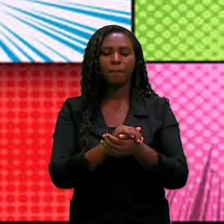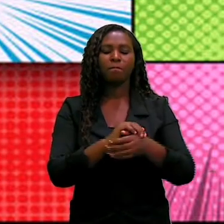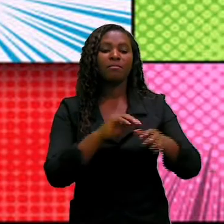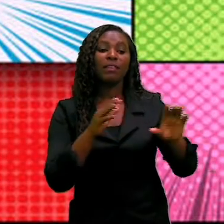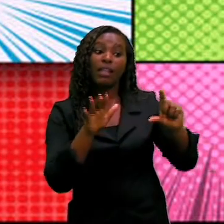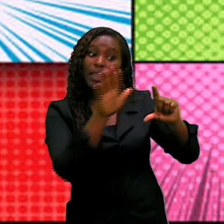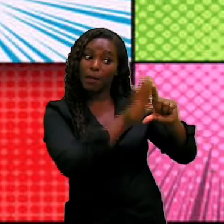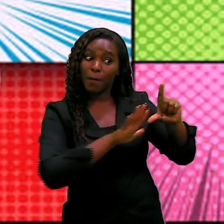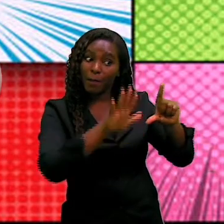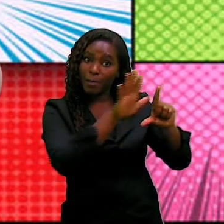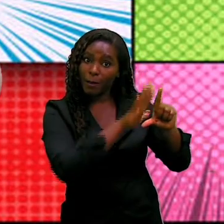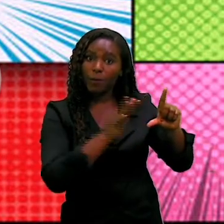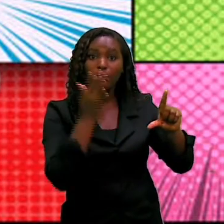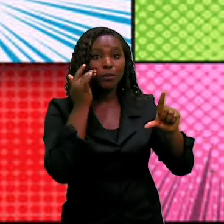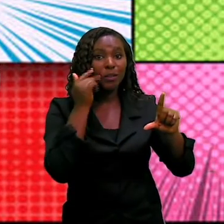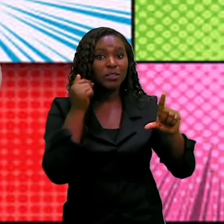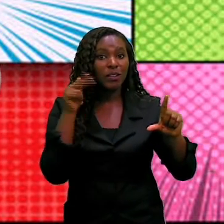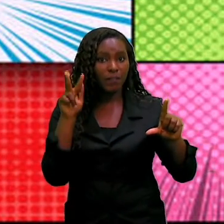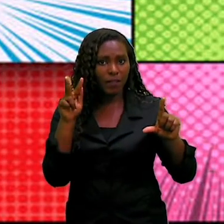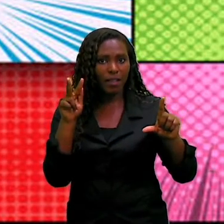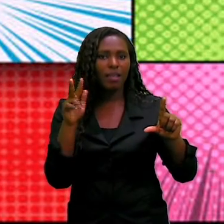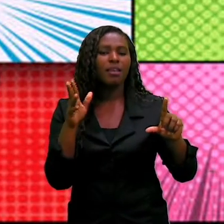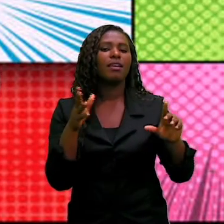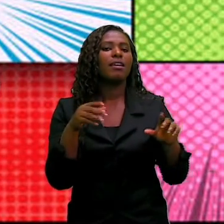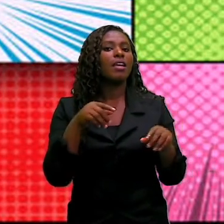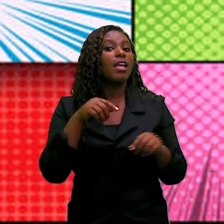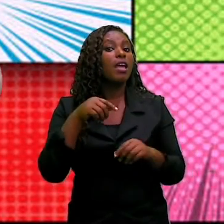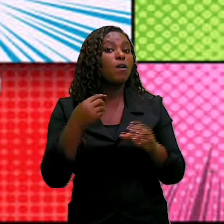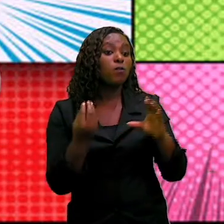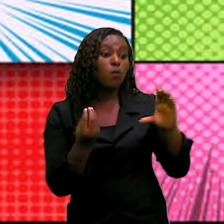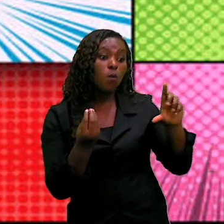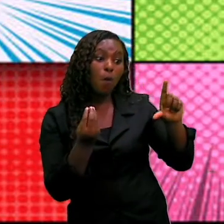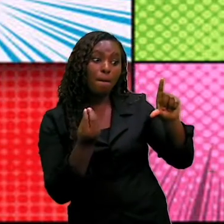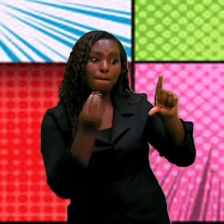plataforma smedgv.com/aluno deixarei